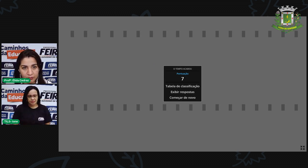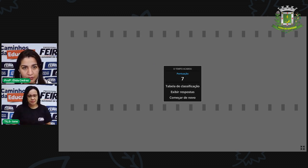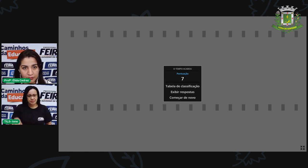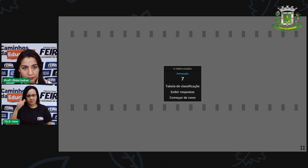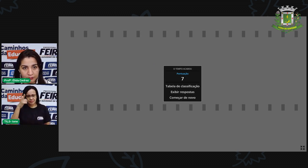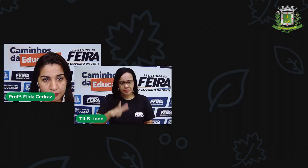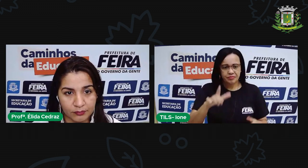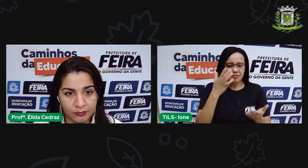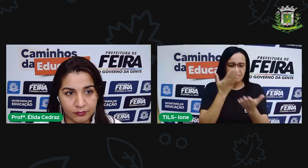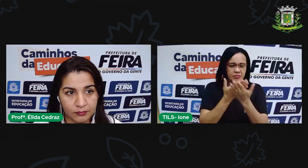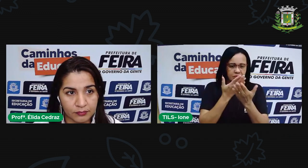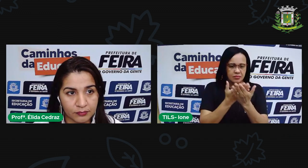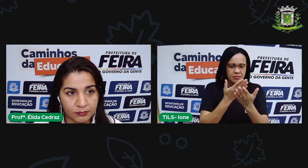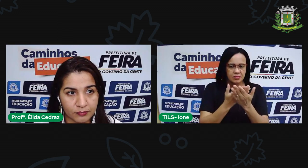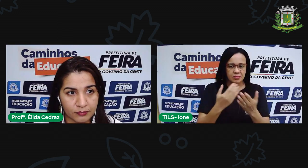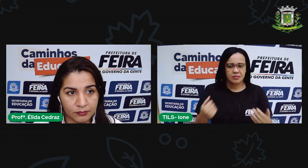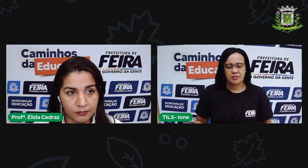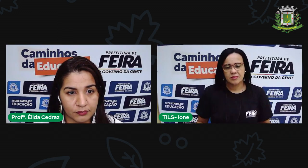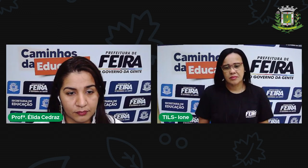aula agora.